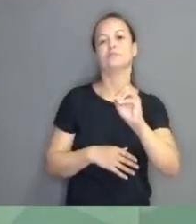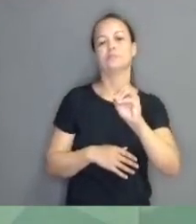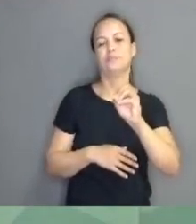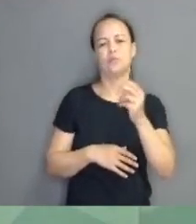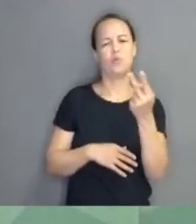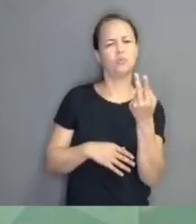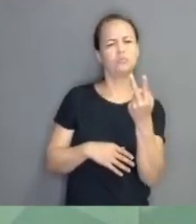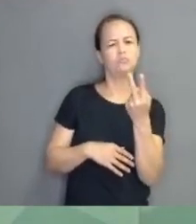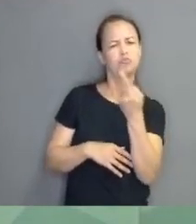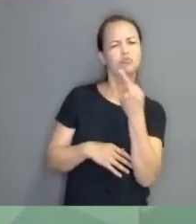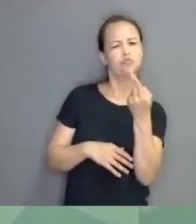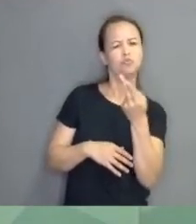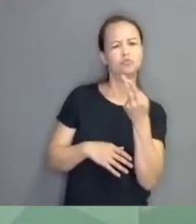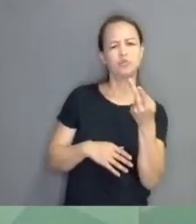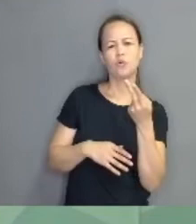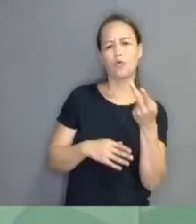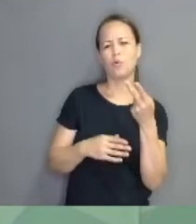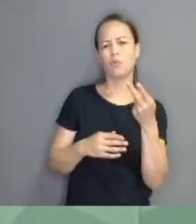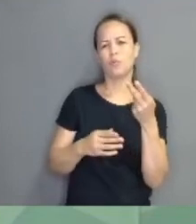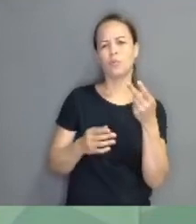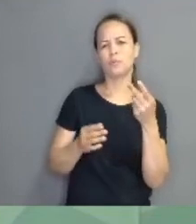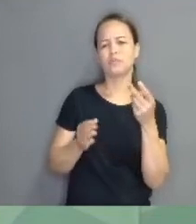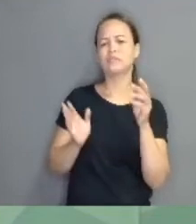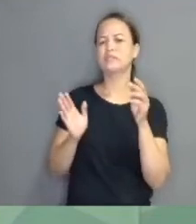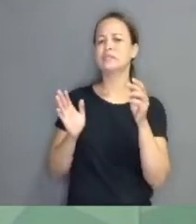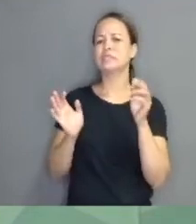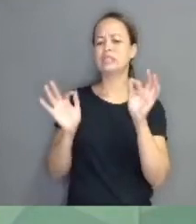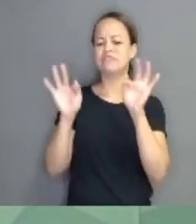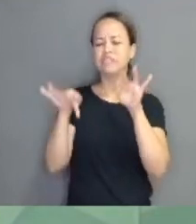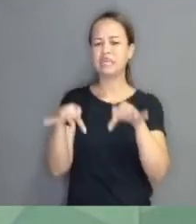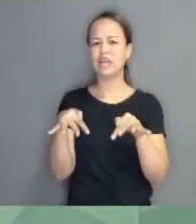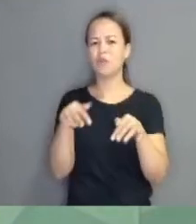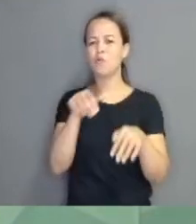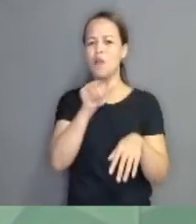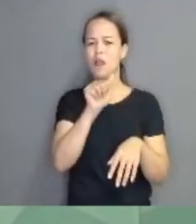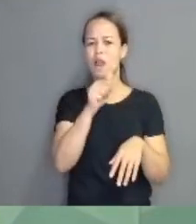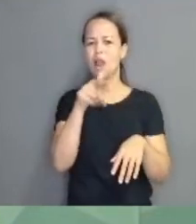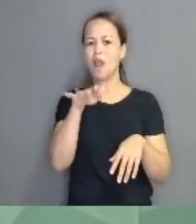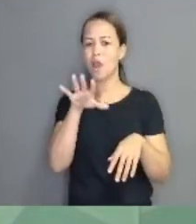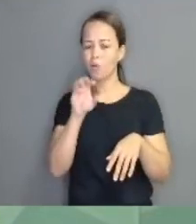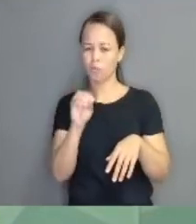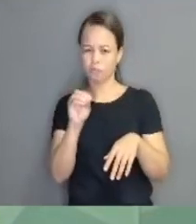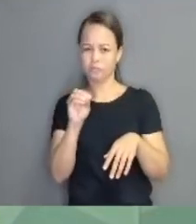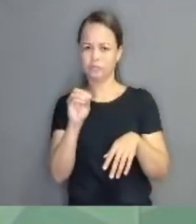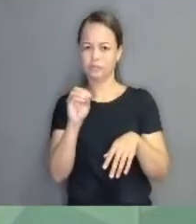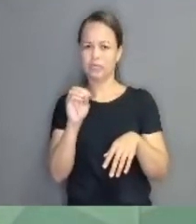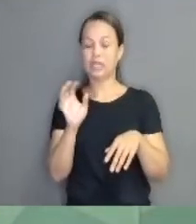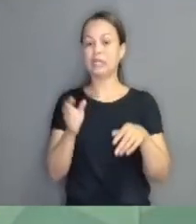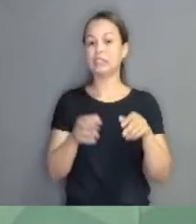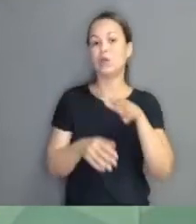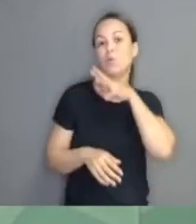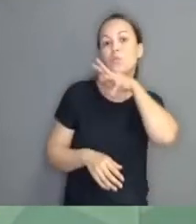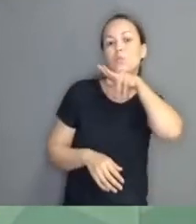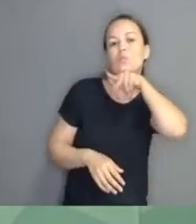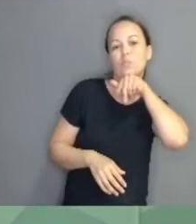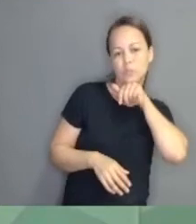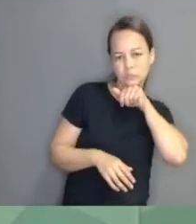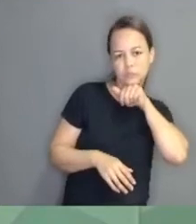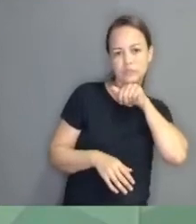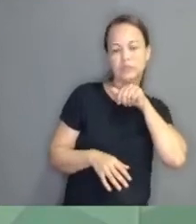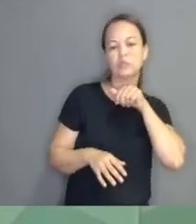dois e terminam com mão nem tão lindo leão e